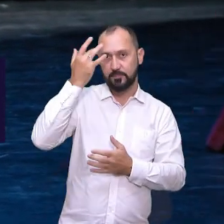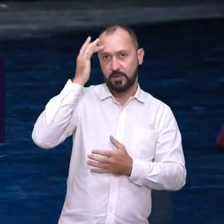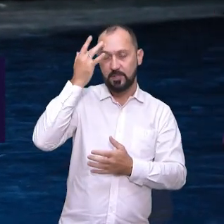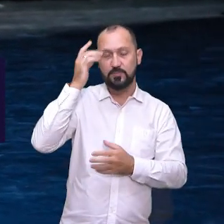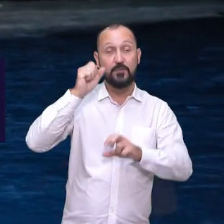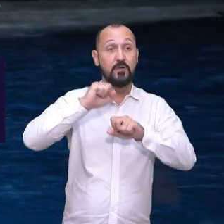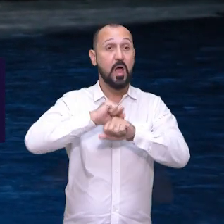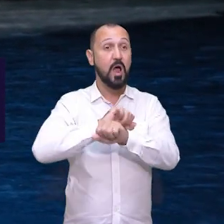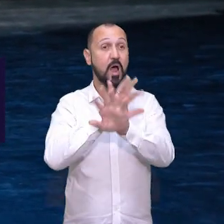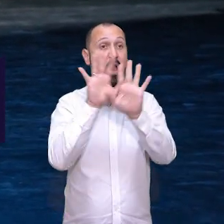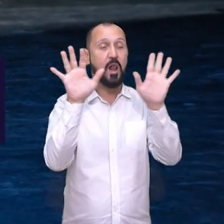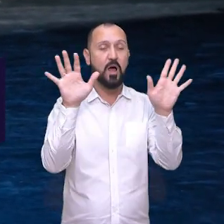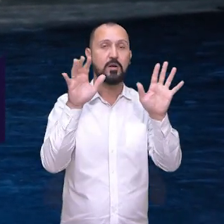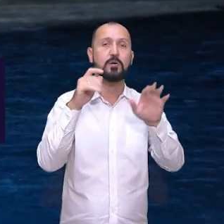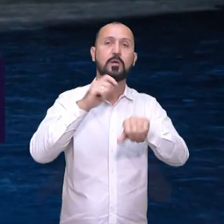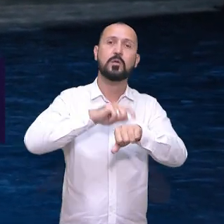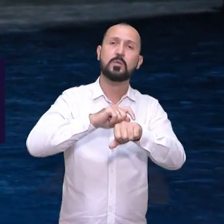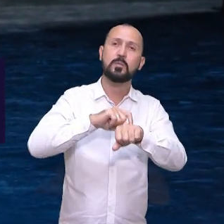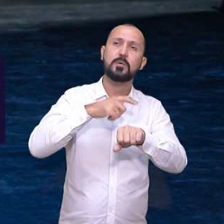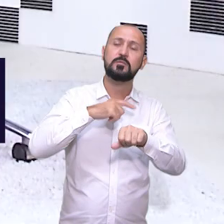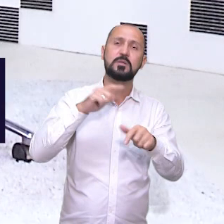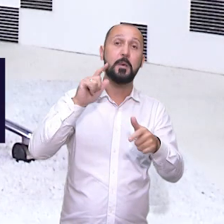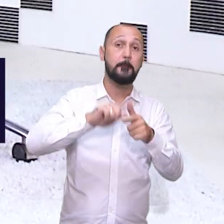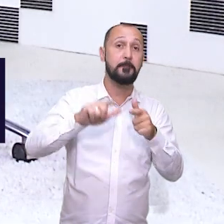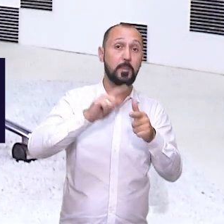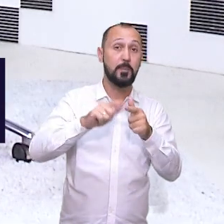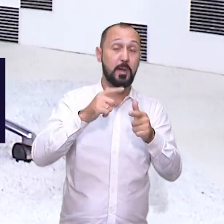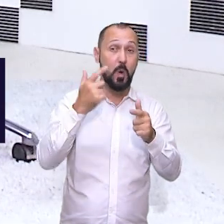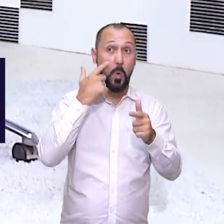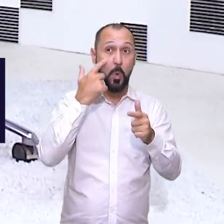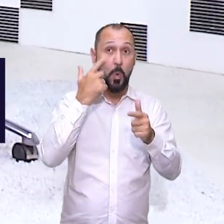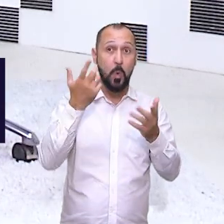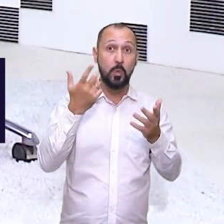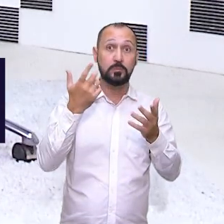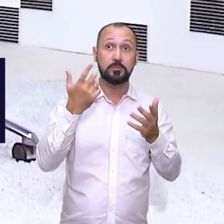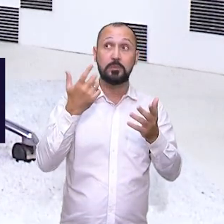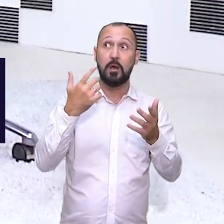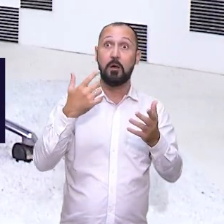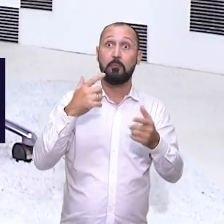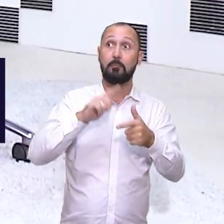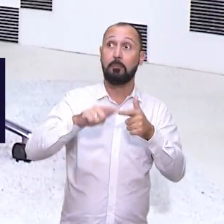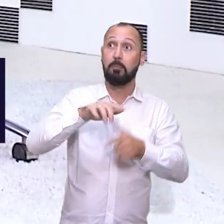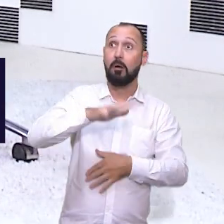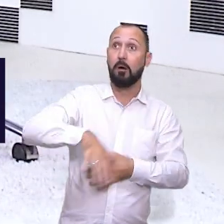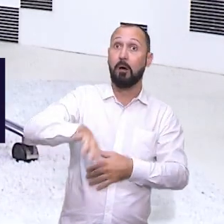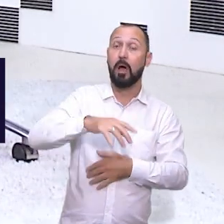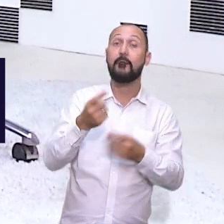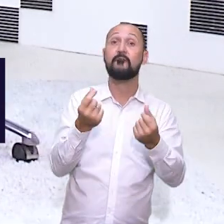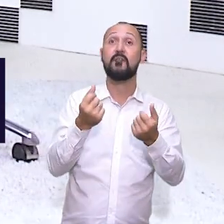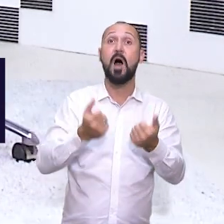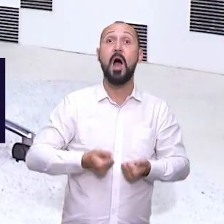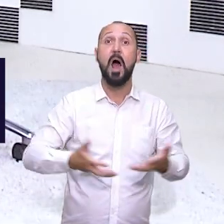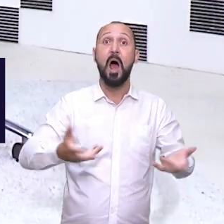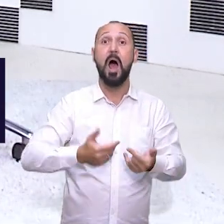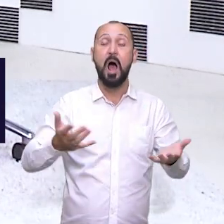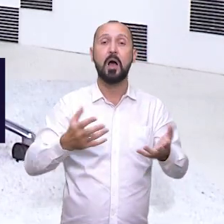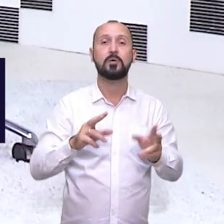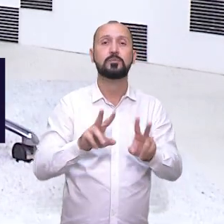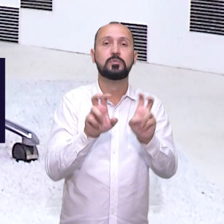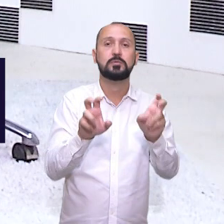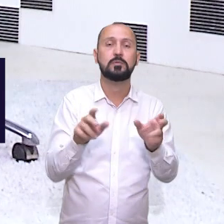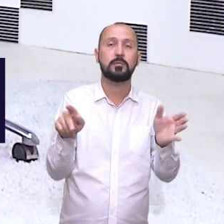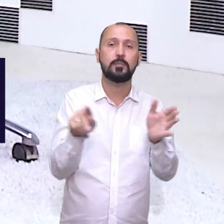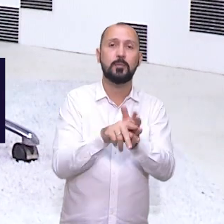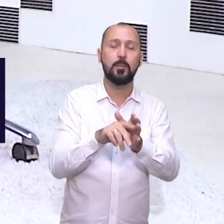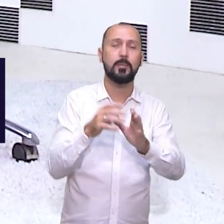investido ali pelo dinheiro público. Eu acho que isso aumenta a transparência e quando vem uma polêmica como essa que nós estamos vivendo hoje com relação à